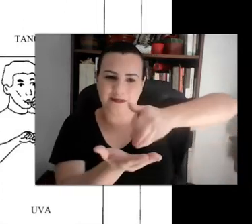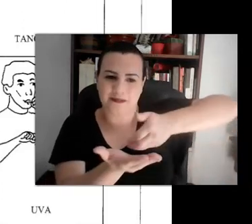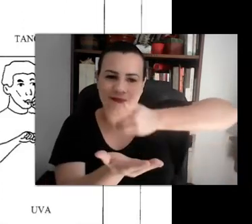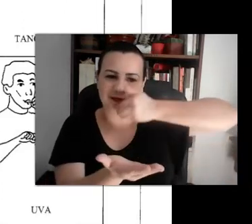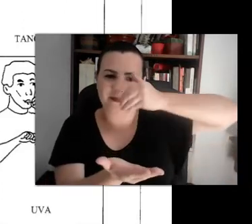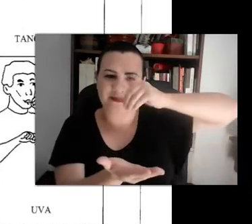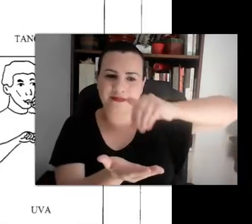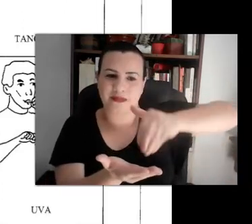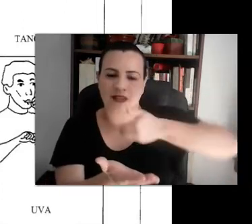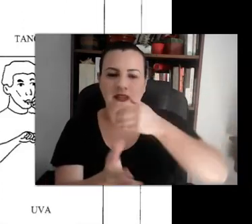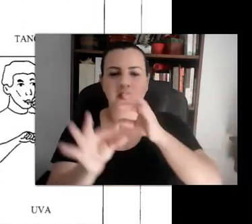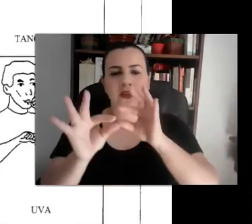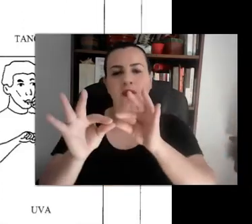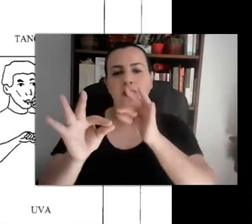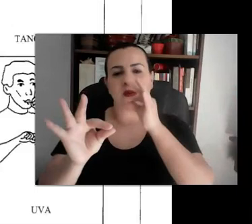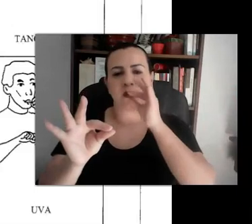abacate,